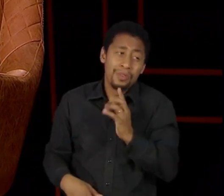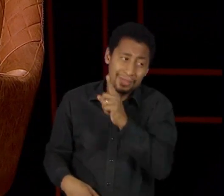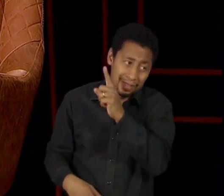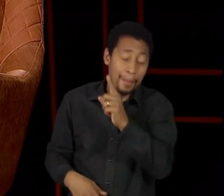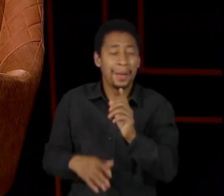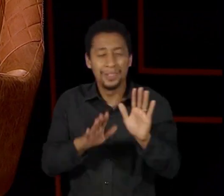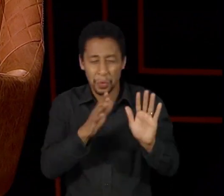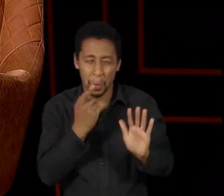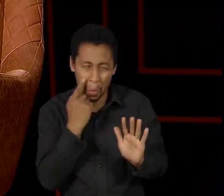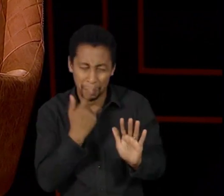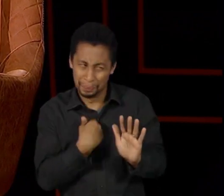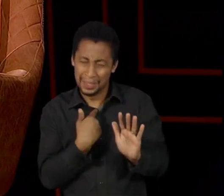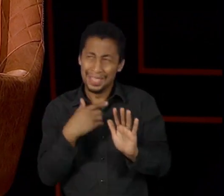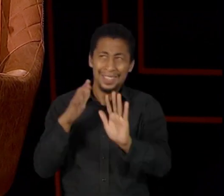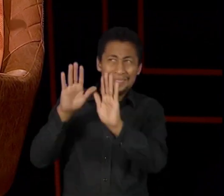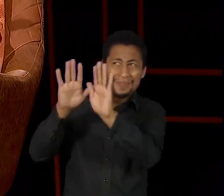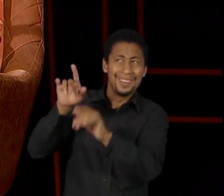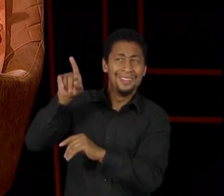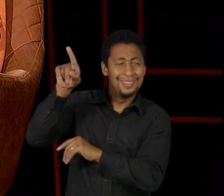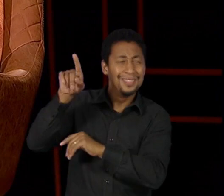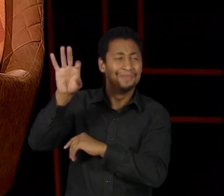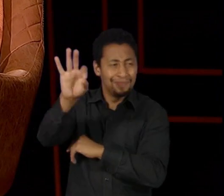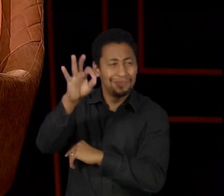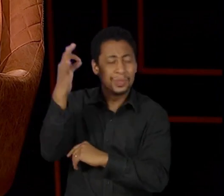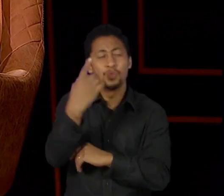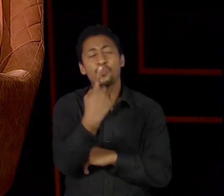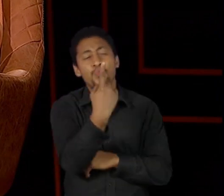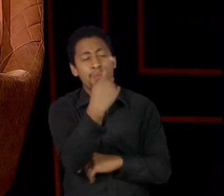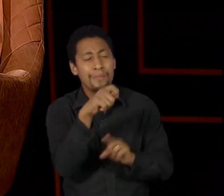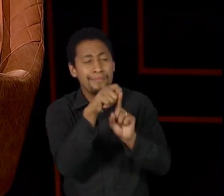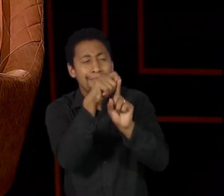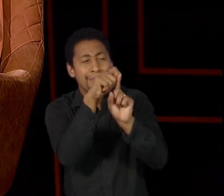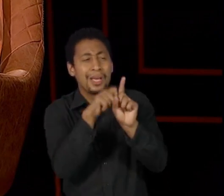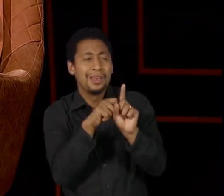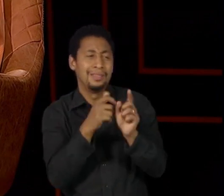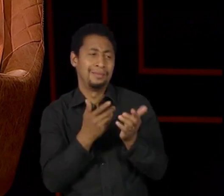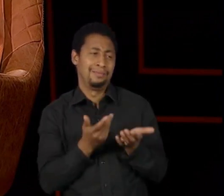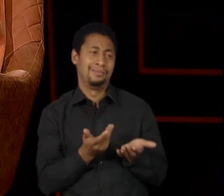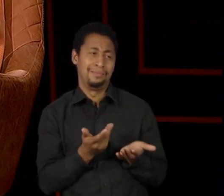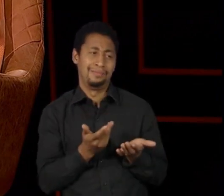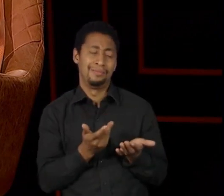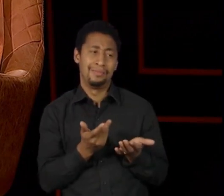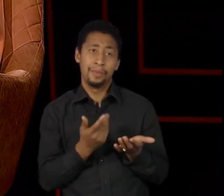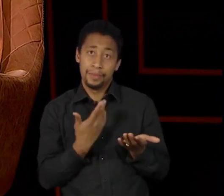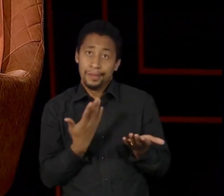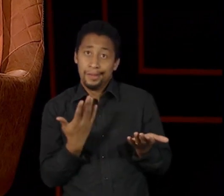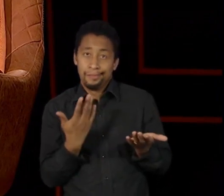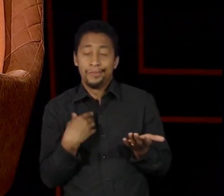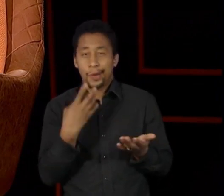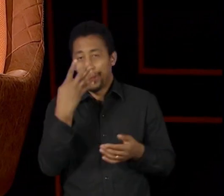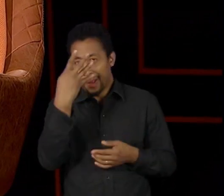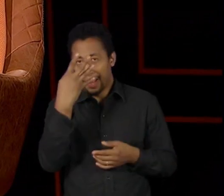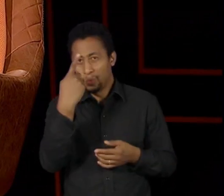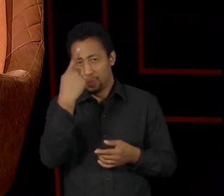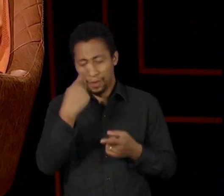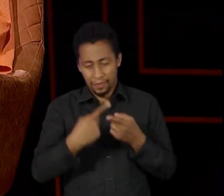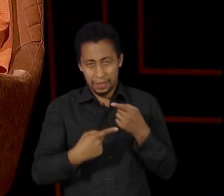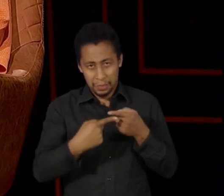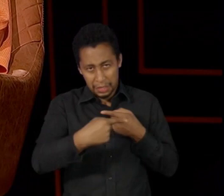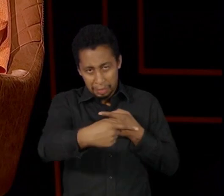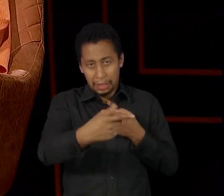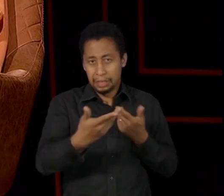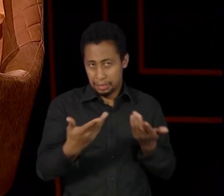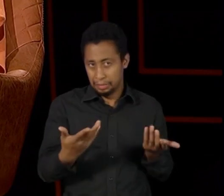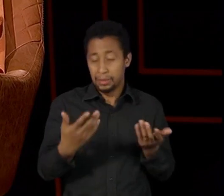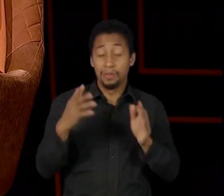fora. No contrato com a Bandeirantes seriam 4 programas, porque era 1 por semana, né? Eram 4 programas dos quais